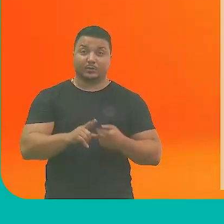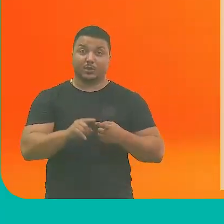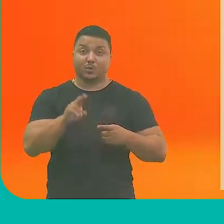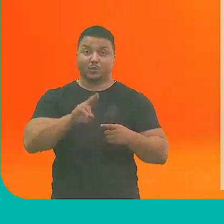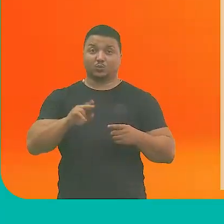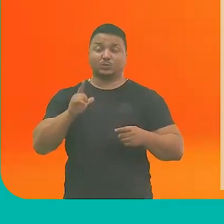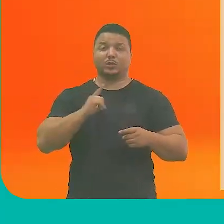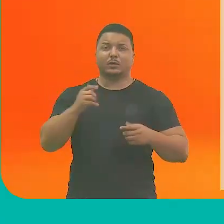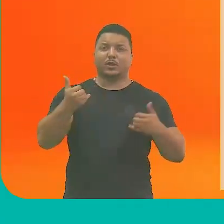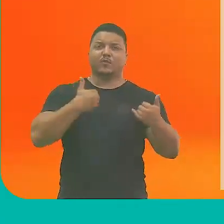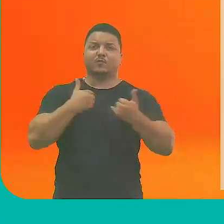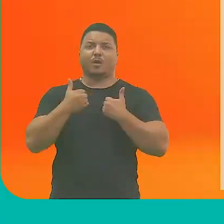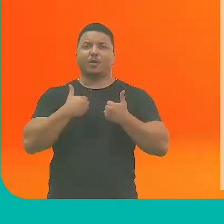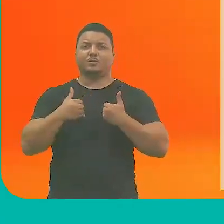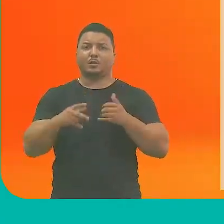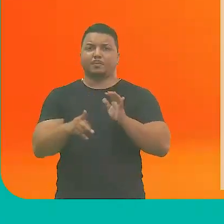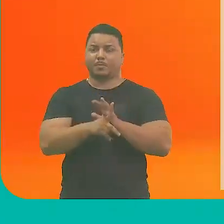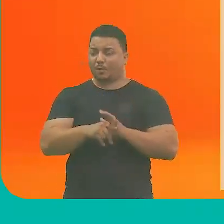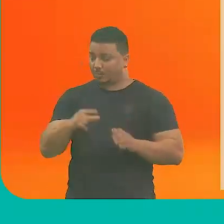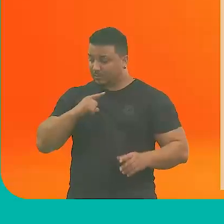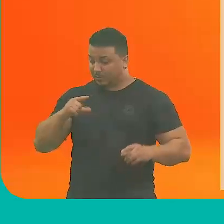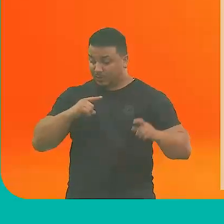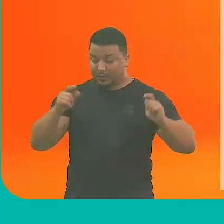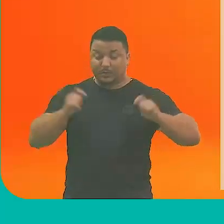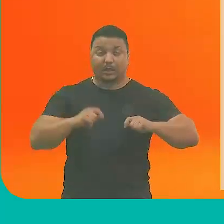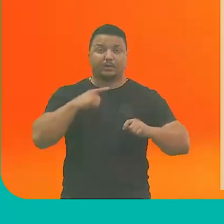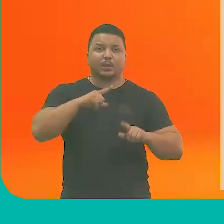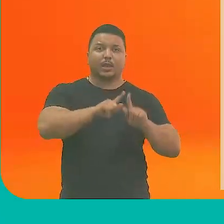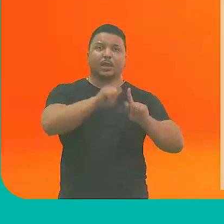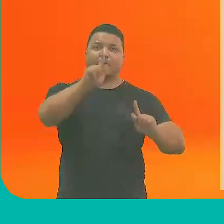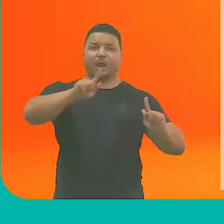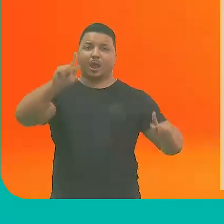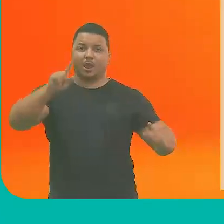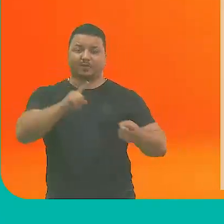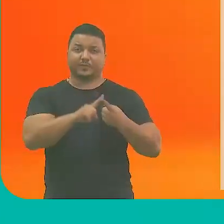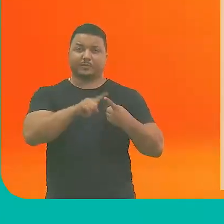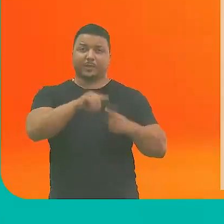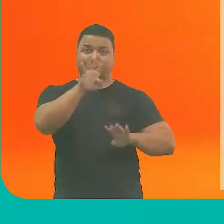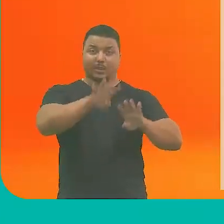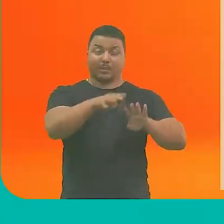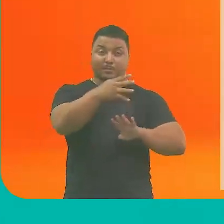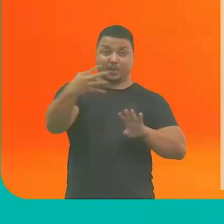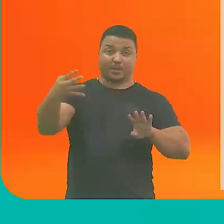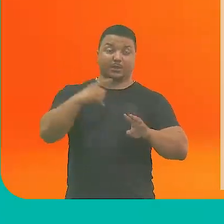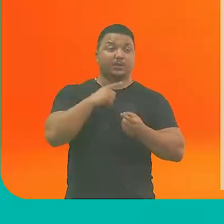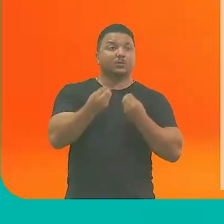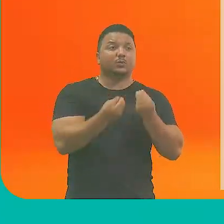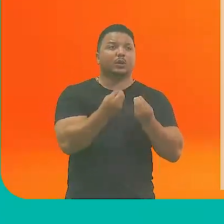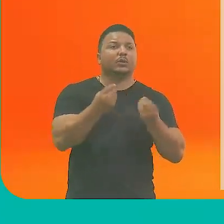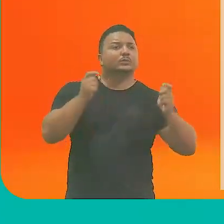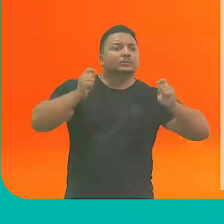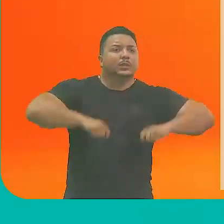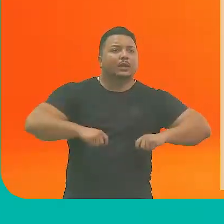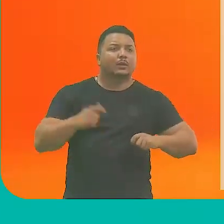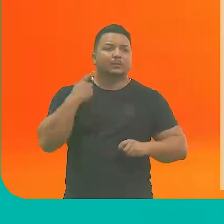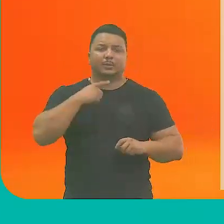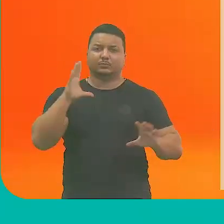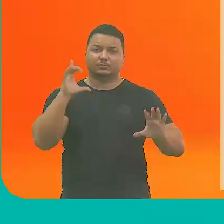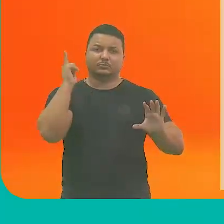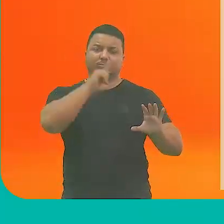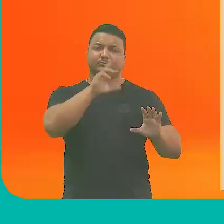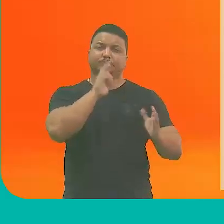Utilizar informações expressos em gráficos e tabelas para fazer